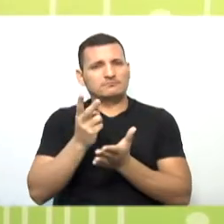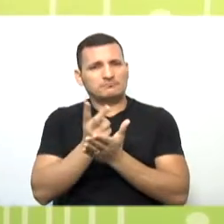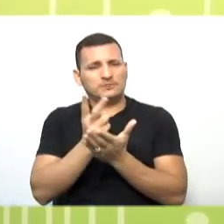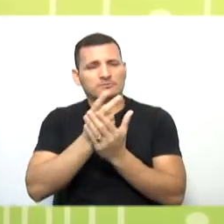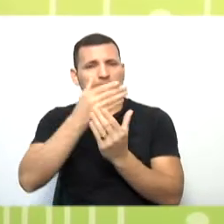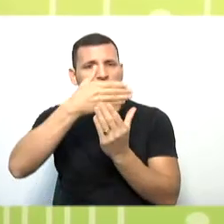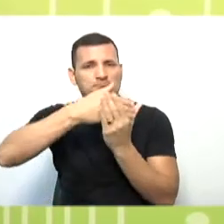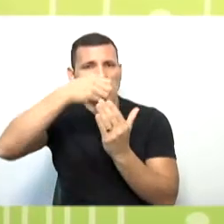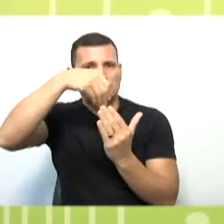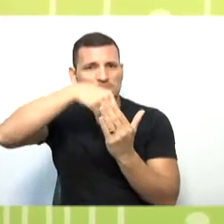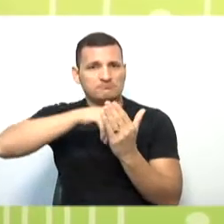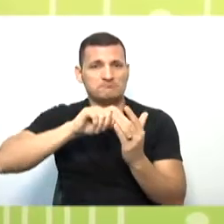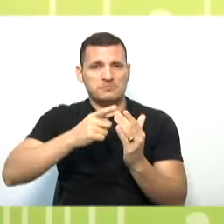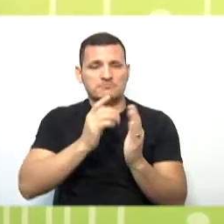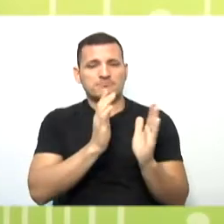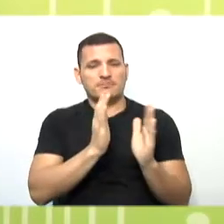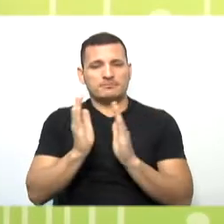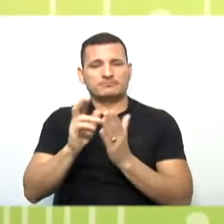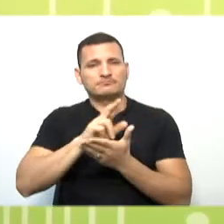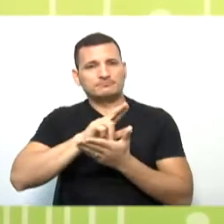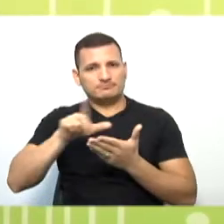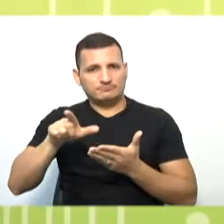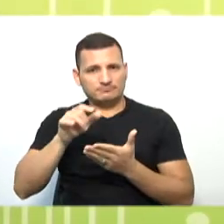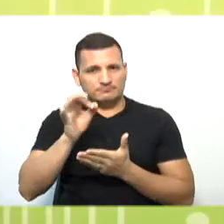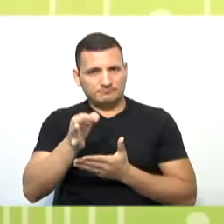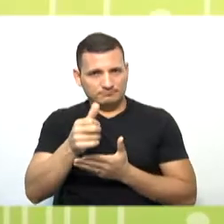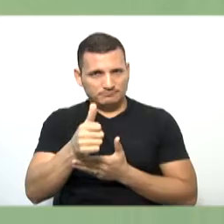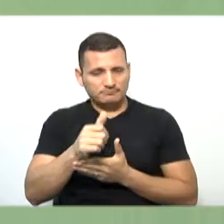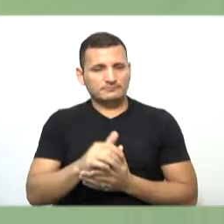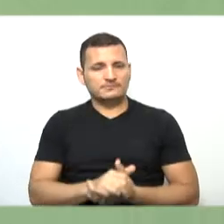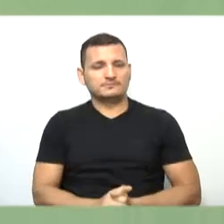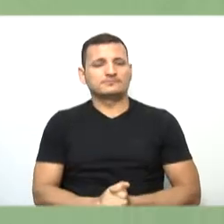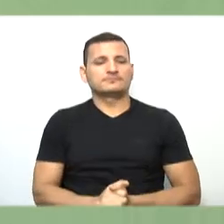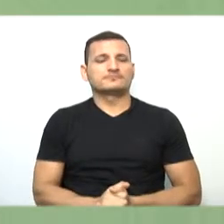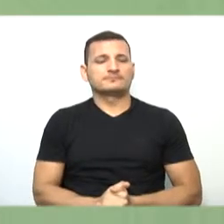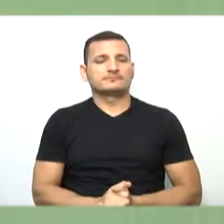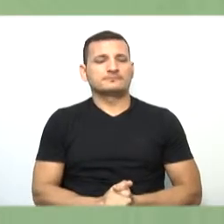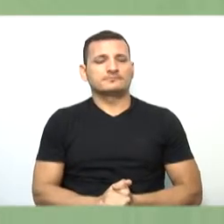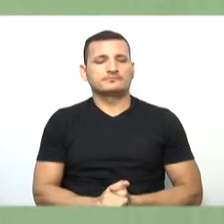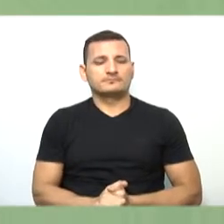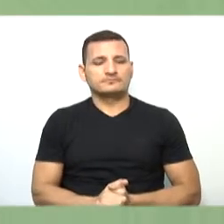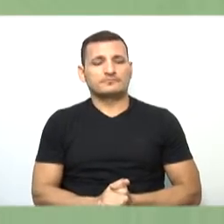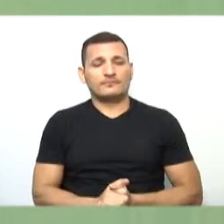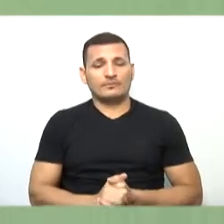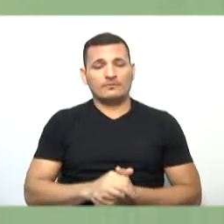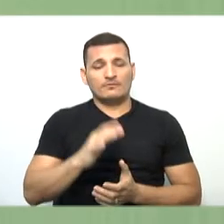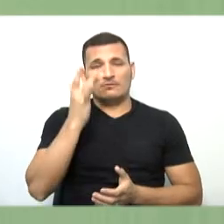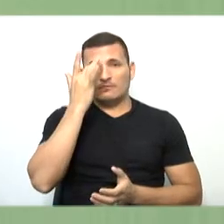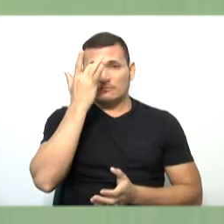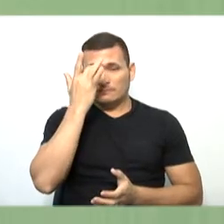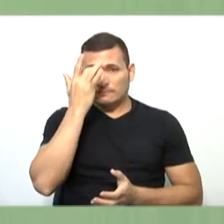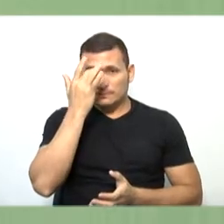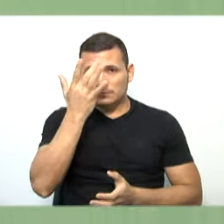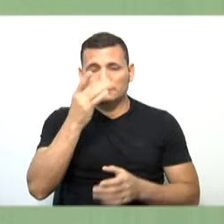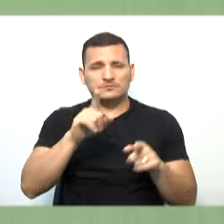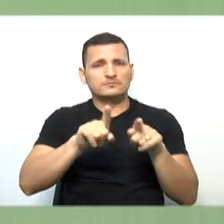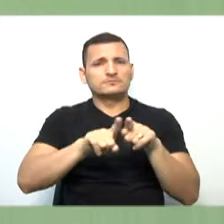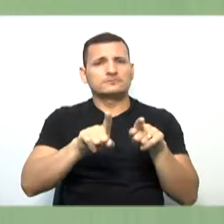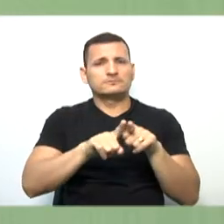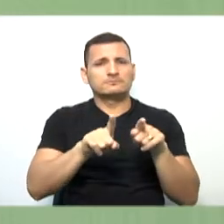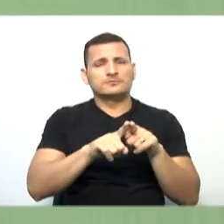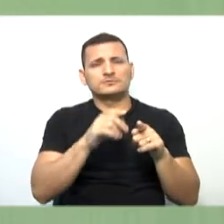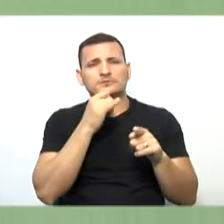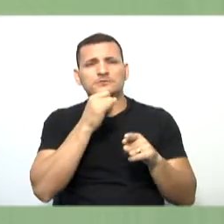pasta, porém em arquivos diferentes. Tá bom? Vamos continuar aqui nas nossas vantagens. Facilita a busca e a correção